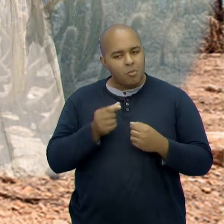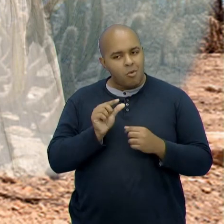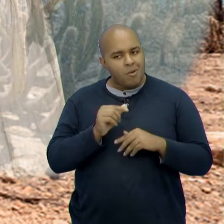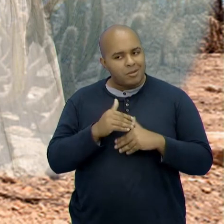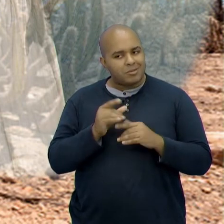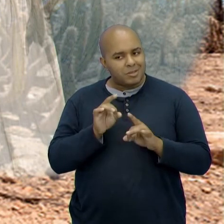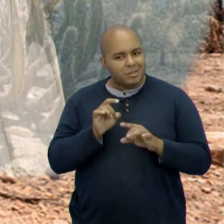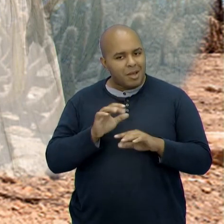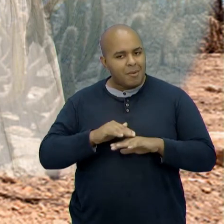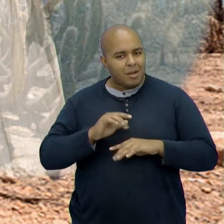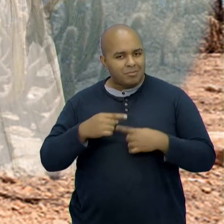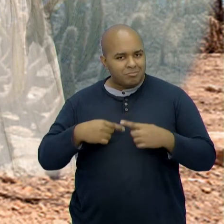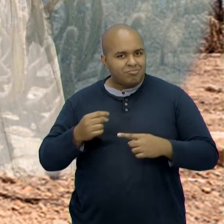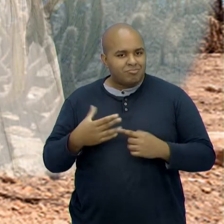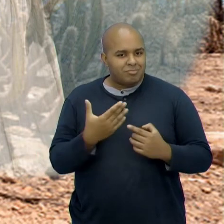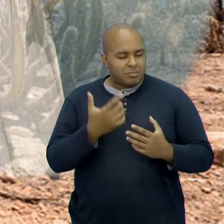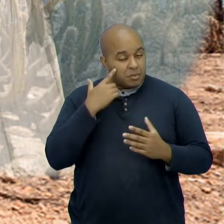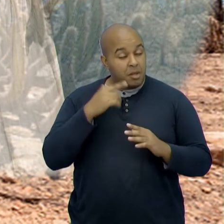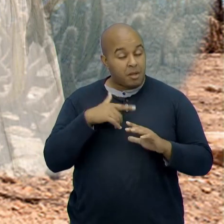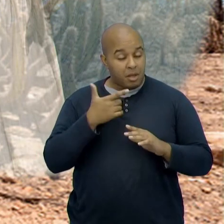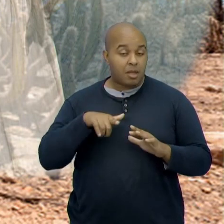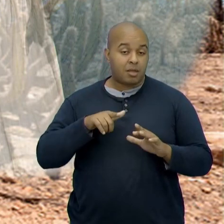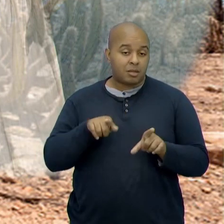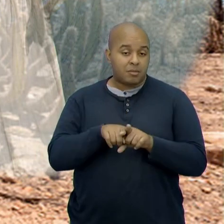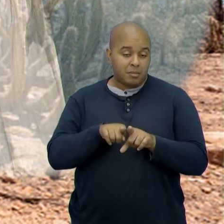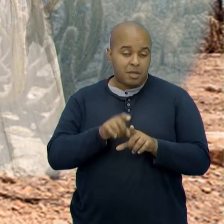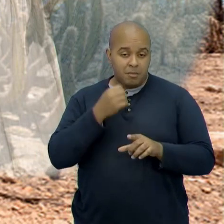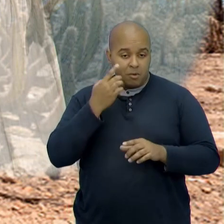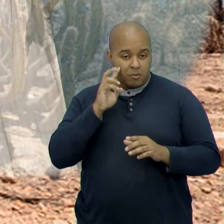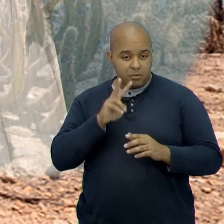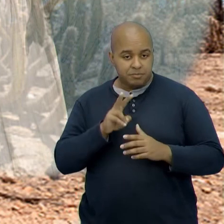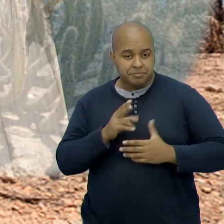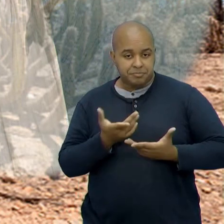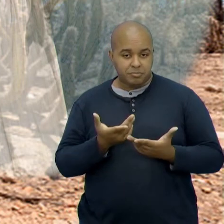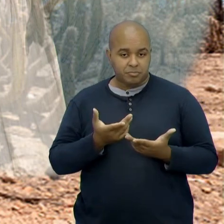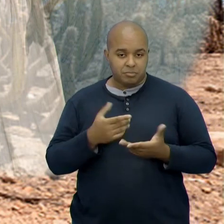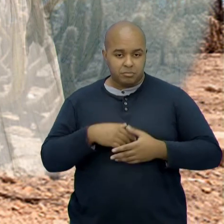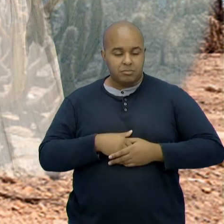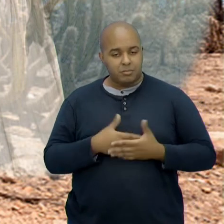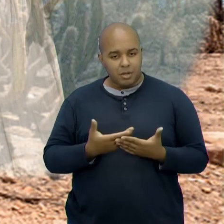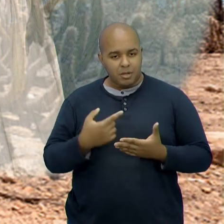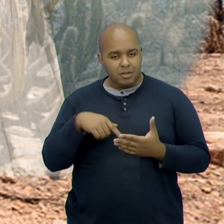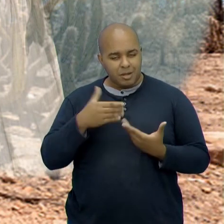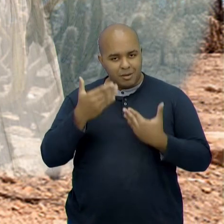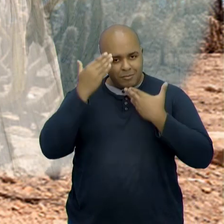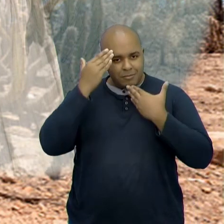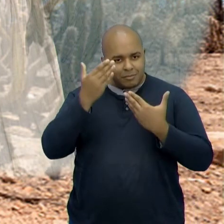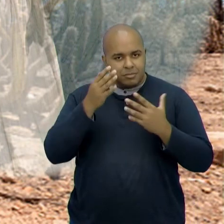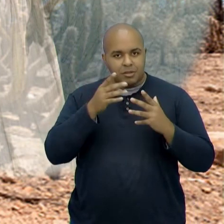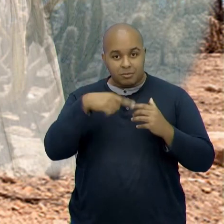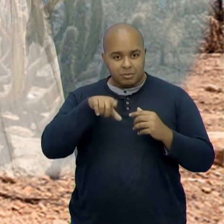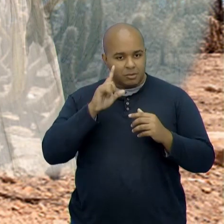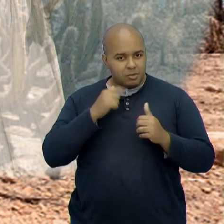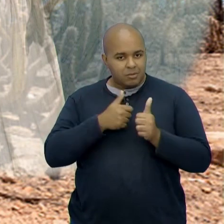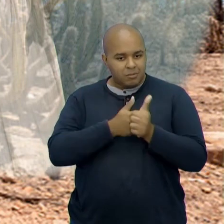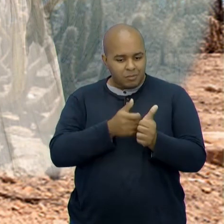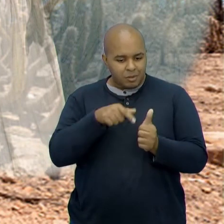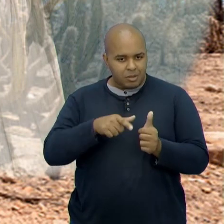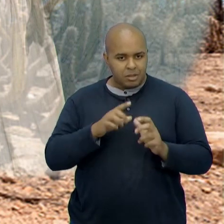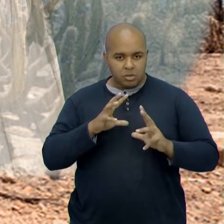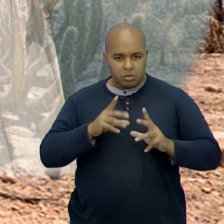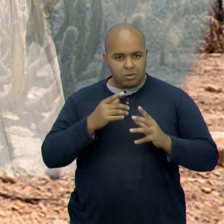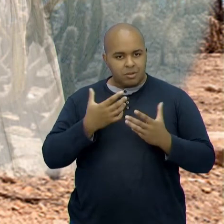com técnicas mais atualizadas, vale muito a pena. E por fim, eu quero agradecer a vocês que acompanharam,